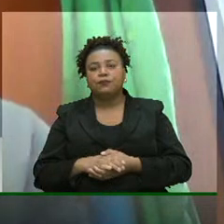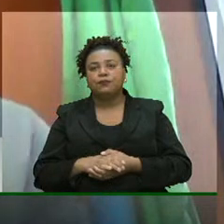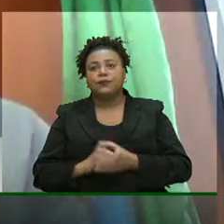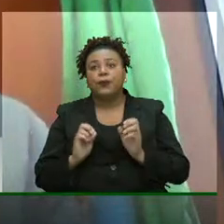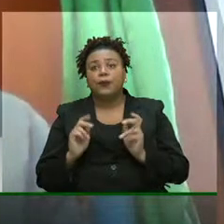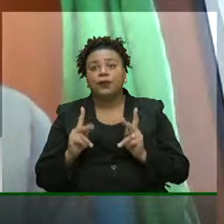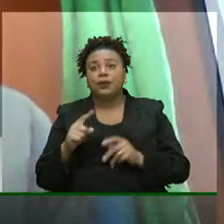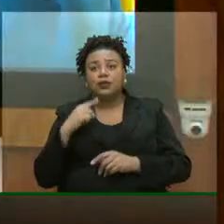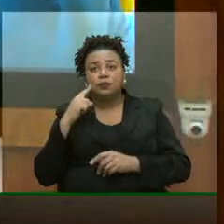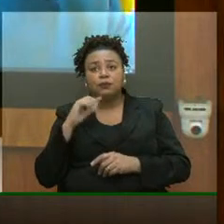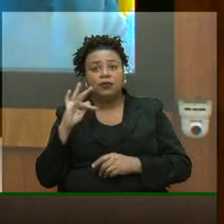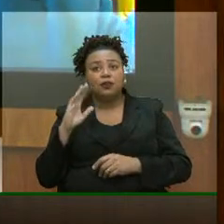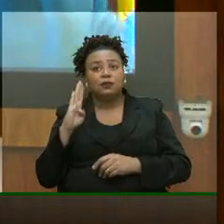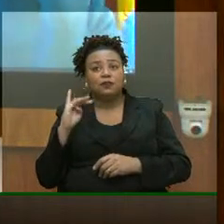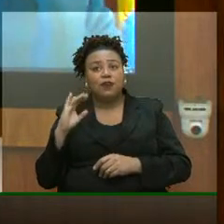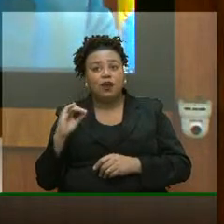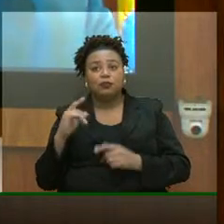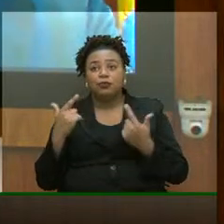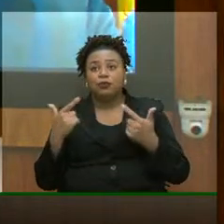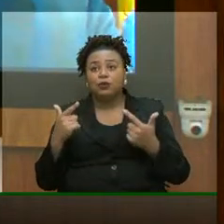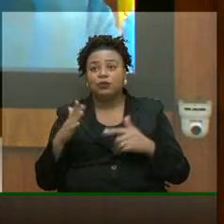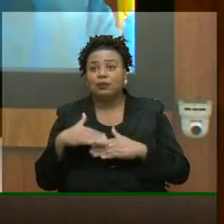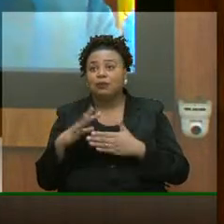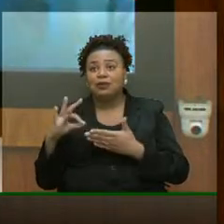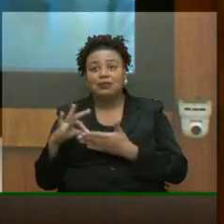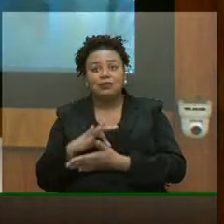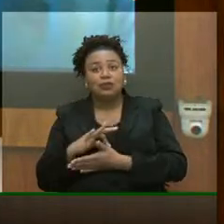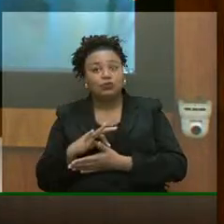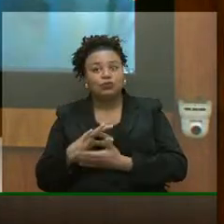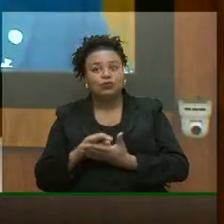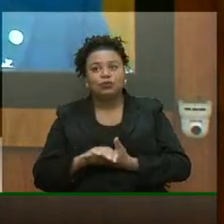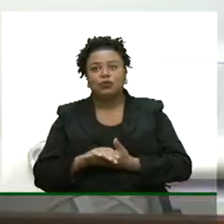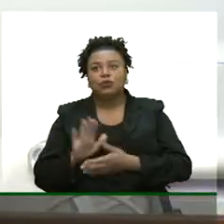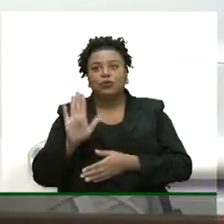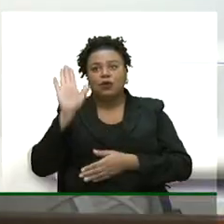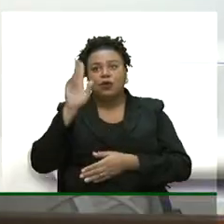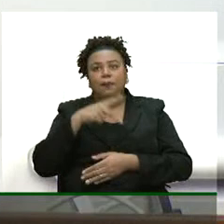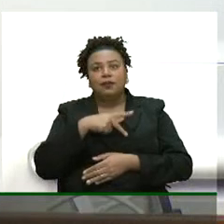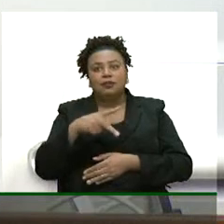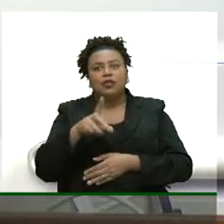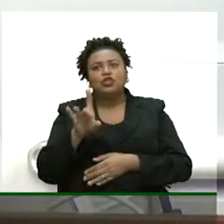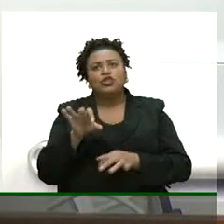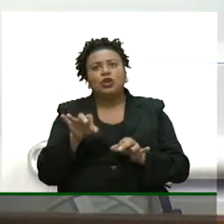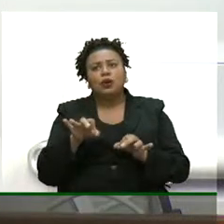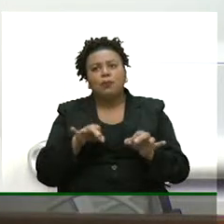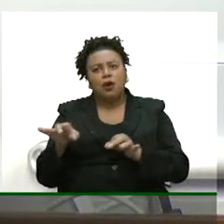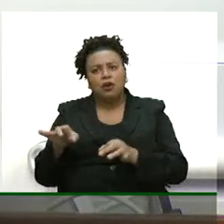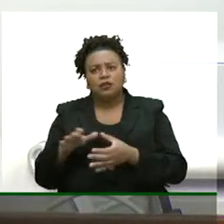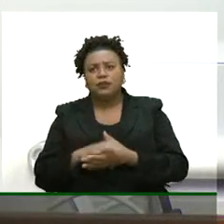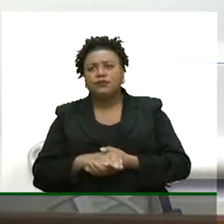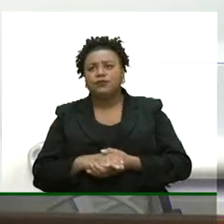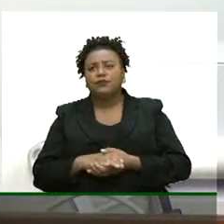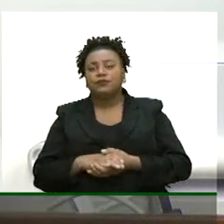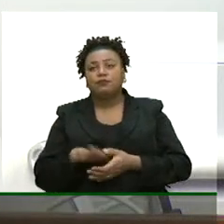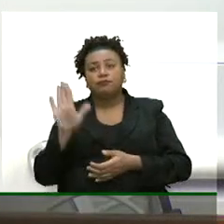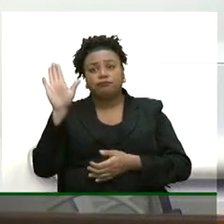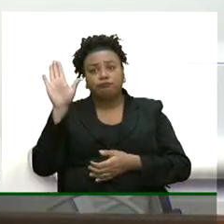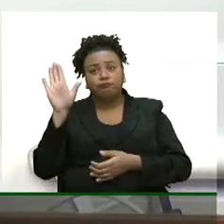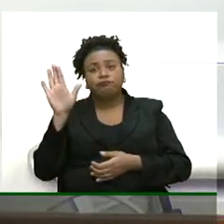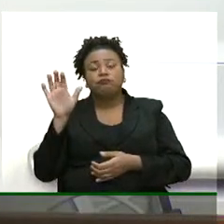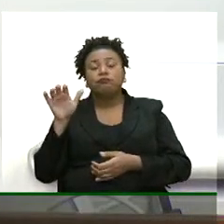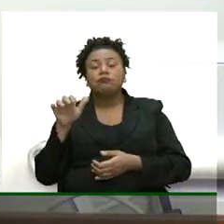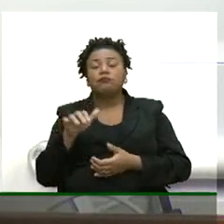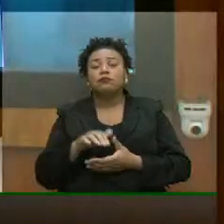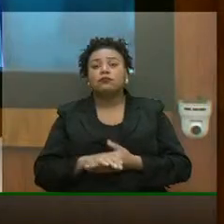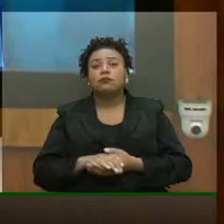Ok, deputado Fábio Osterman, nós não temos mais inscritos para... Presidente, questão de ordem, presidente. Questão de ordem, por favor.